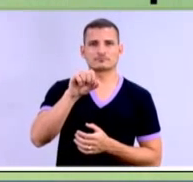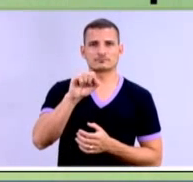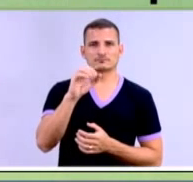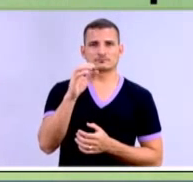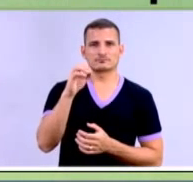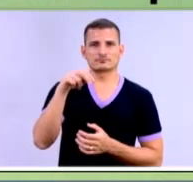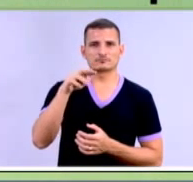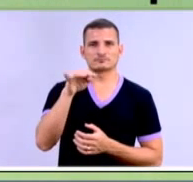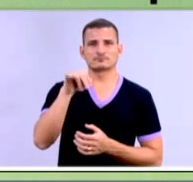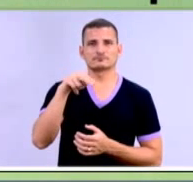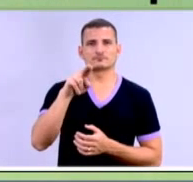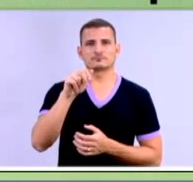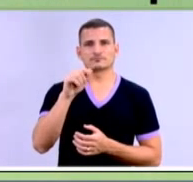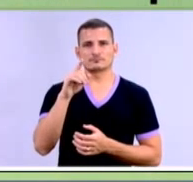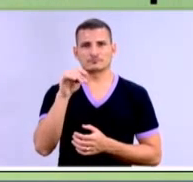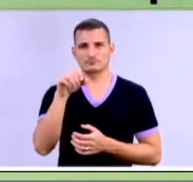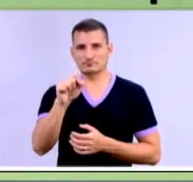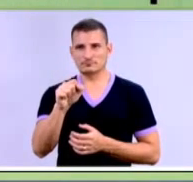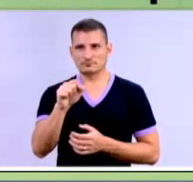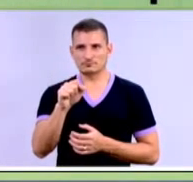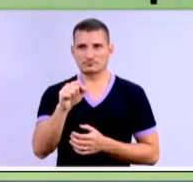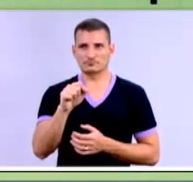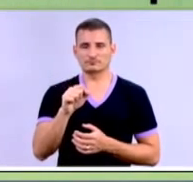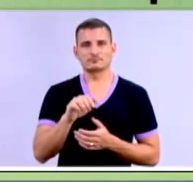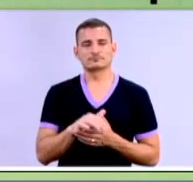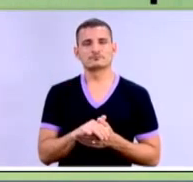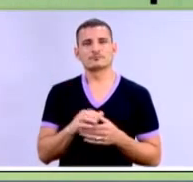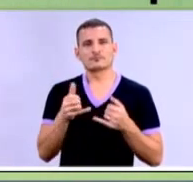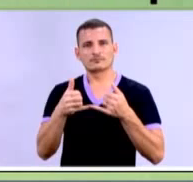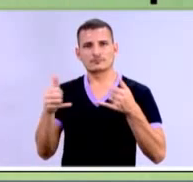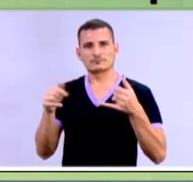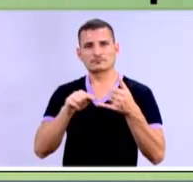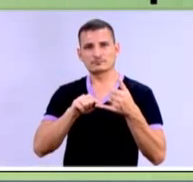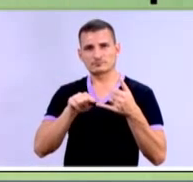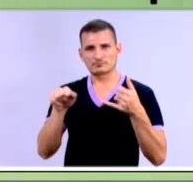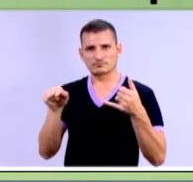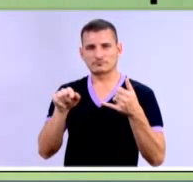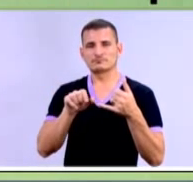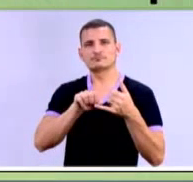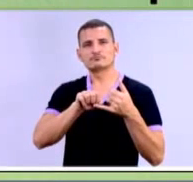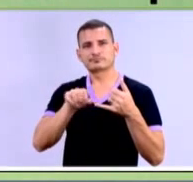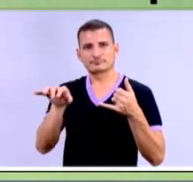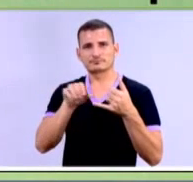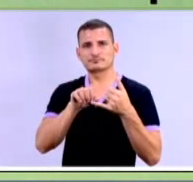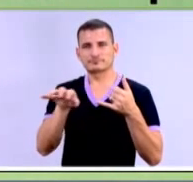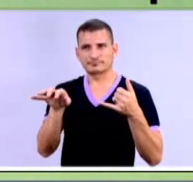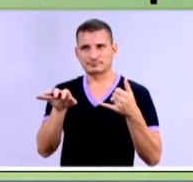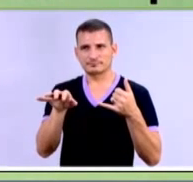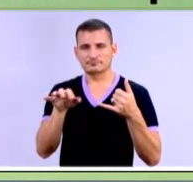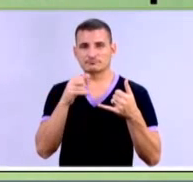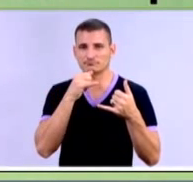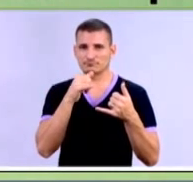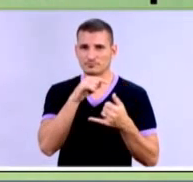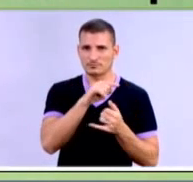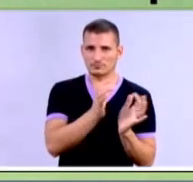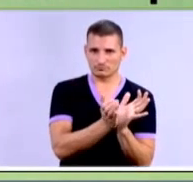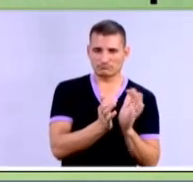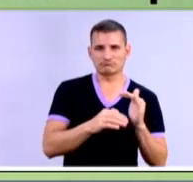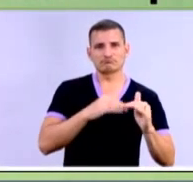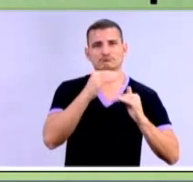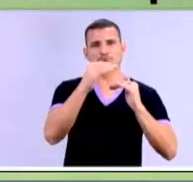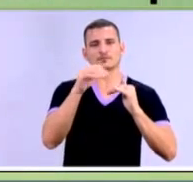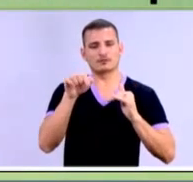Bom, então a taxa de transmissão desses cabos, eles aumentam à medida que evolui a categoria, e eles são recomendados